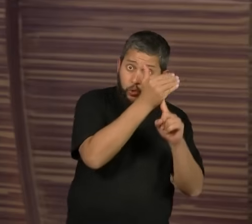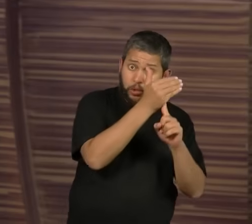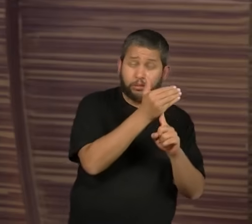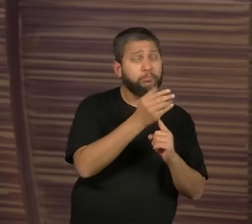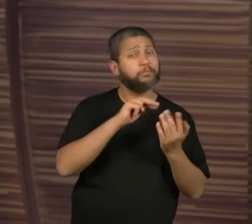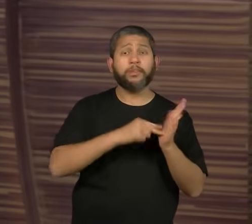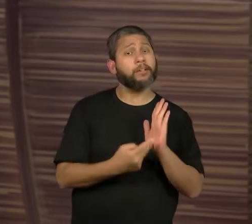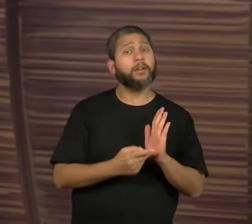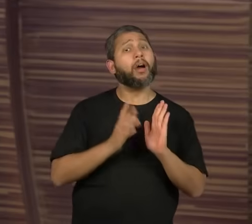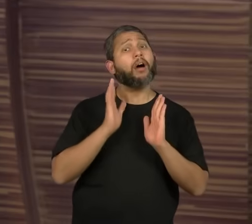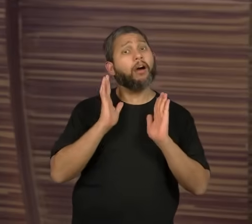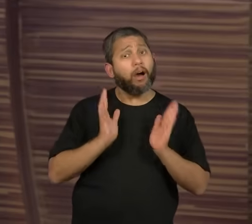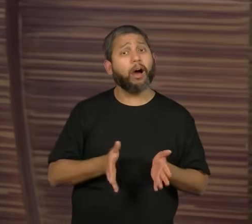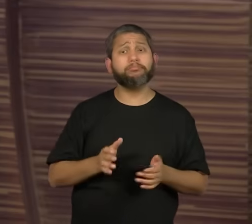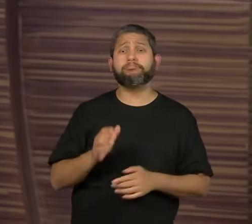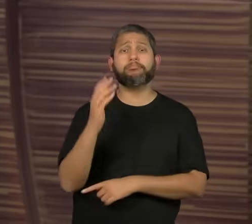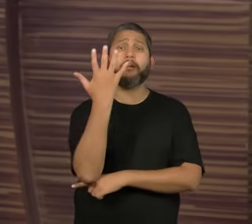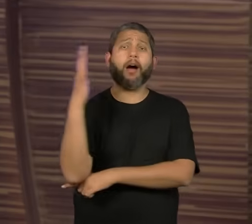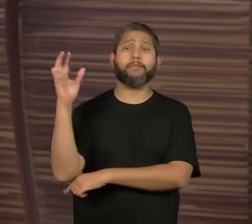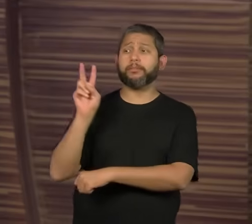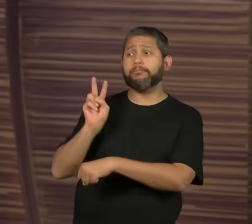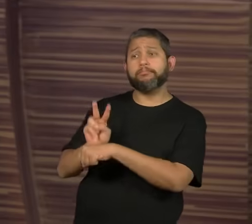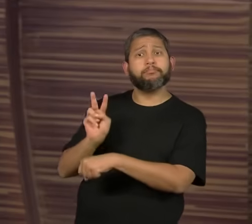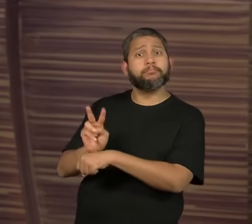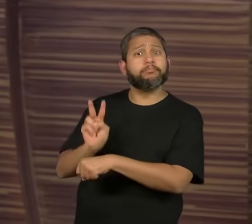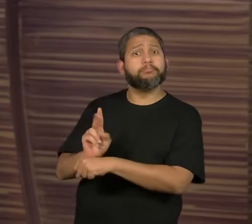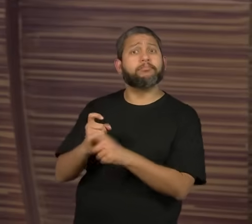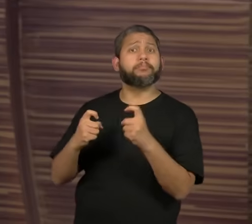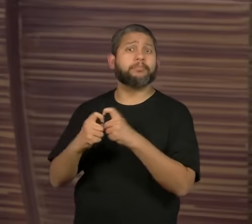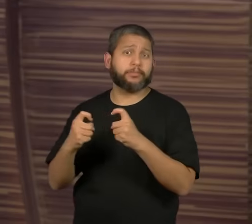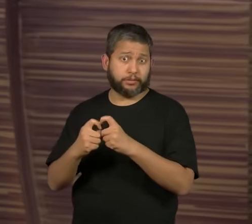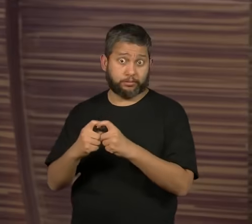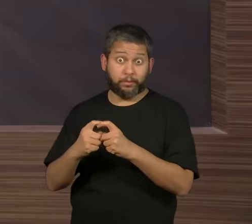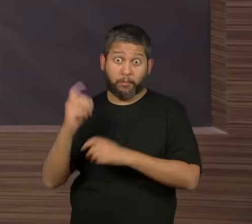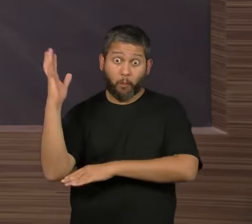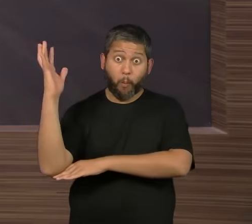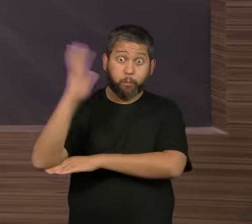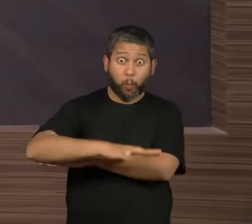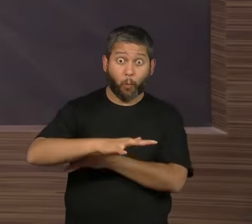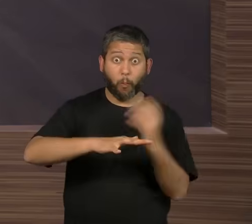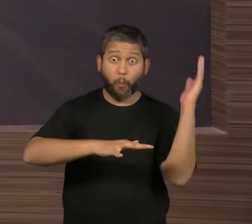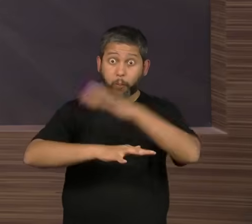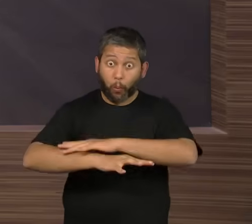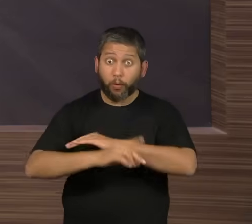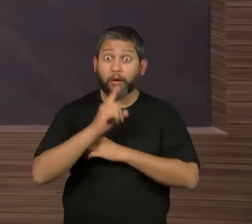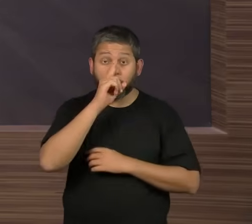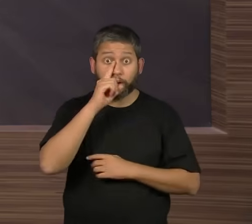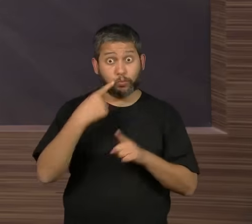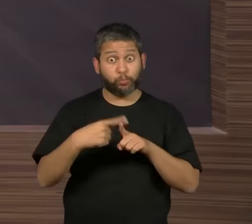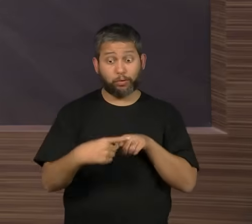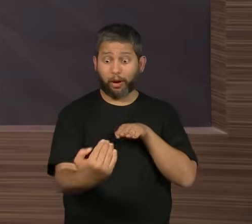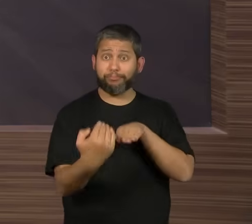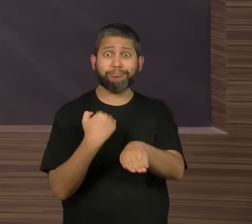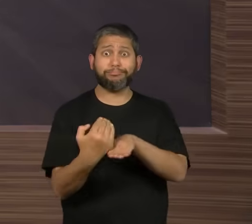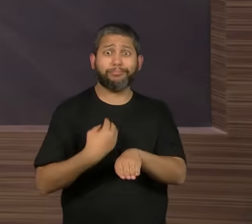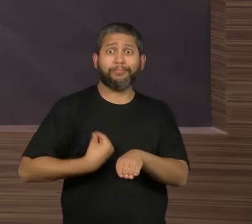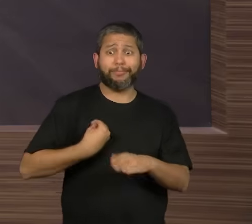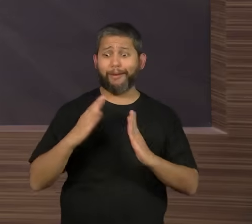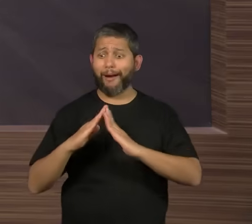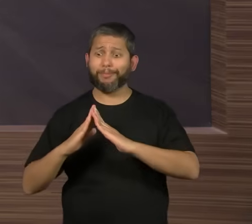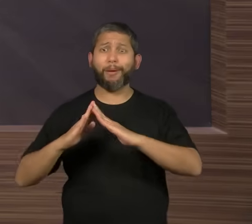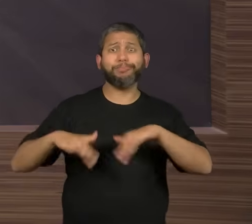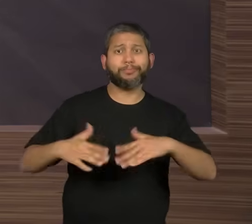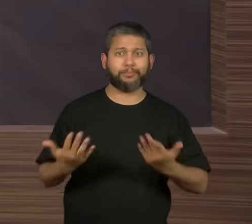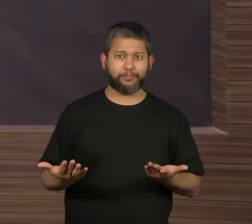pode ajudar a evitar quedas perigosas, principalmente nas cidades. O uso de um scanner gera imagens que verificam